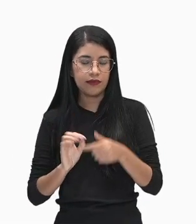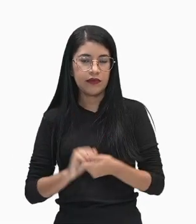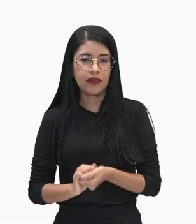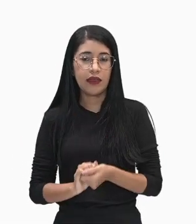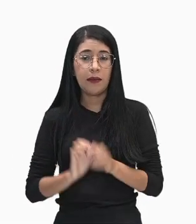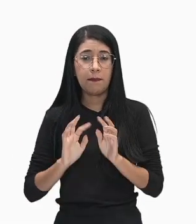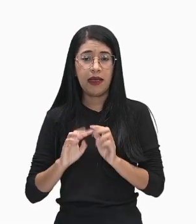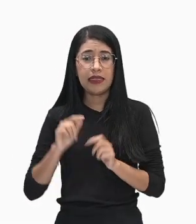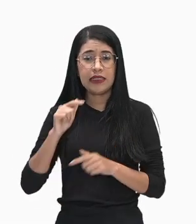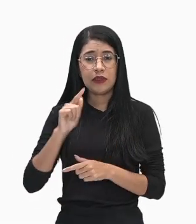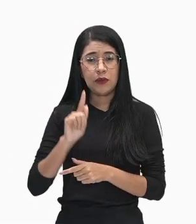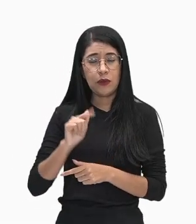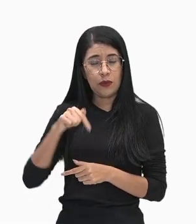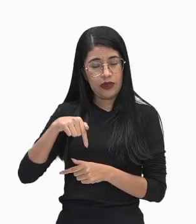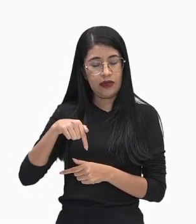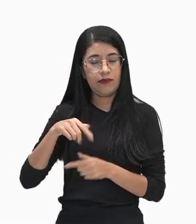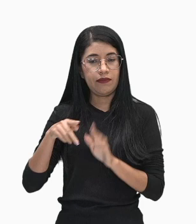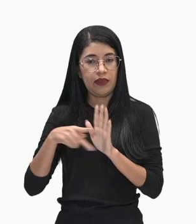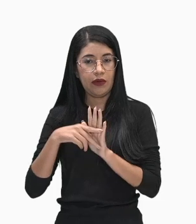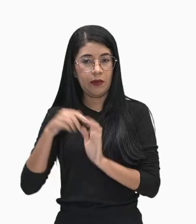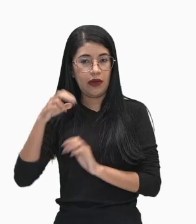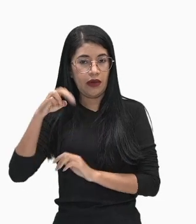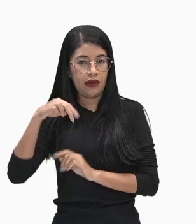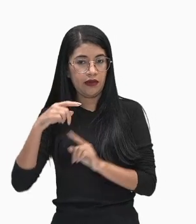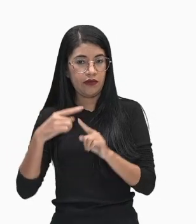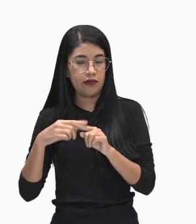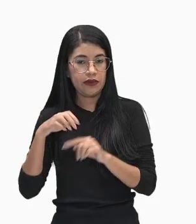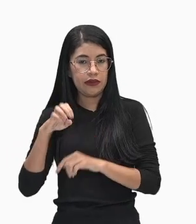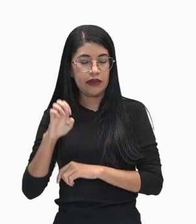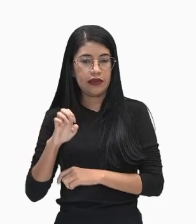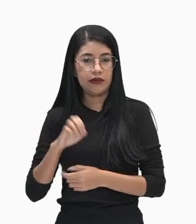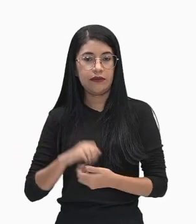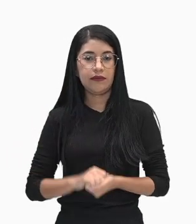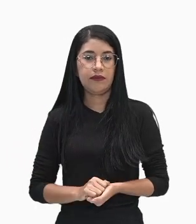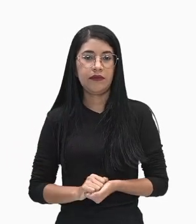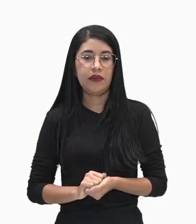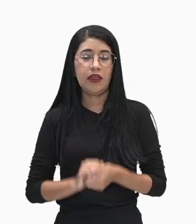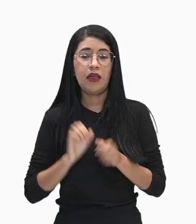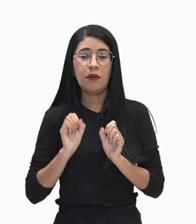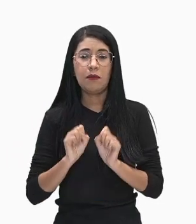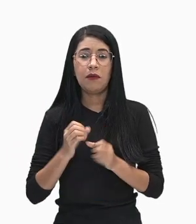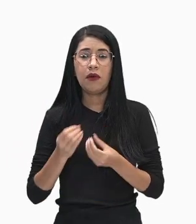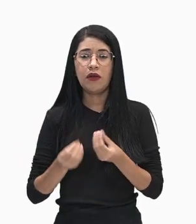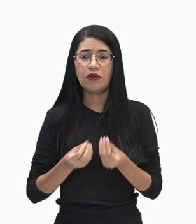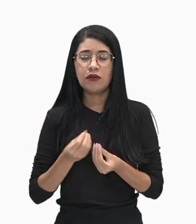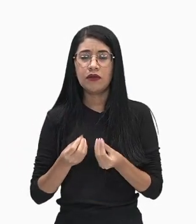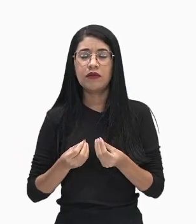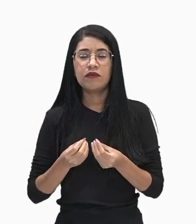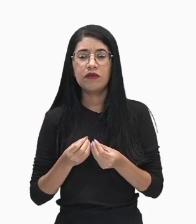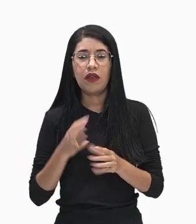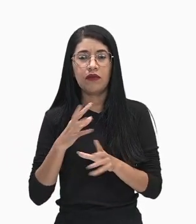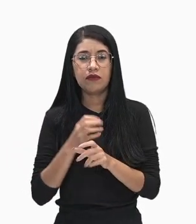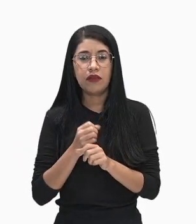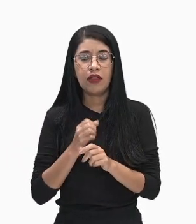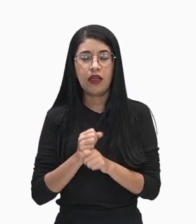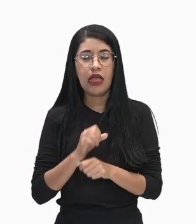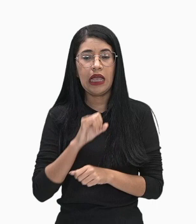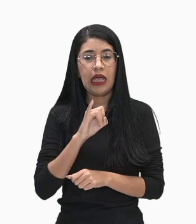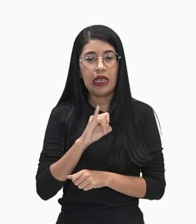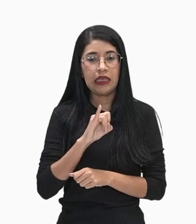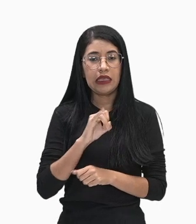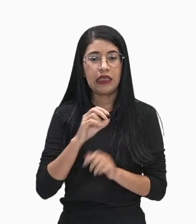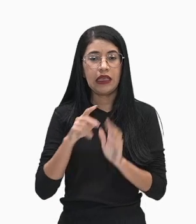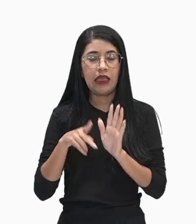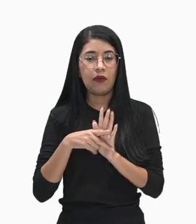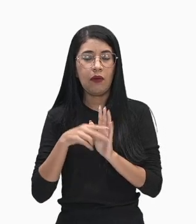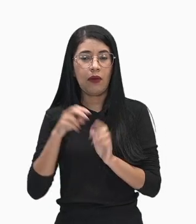viu, então se eu considerar que o Q é igual a N vezes E, eu posso escrever que a intensidade da corrente elétrica